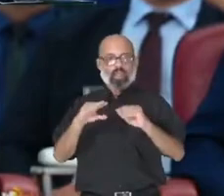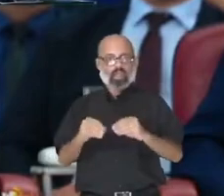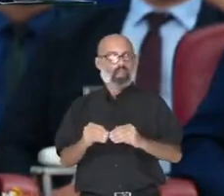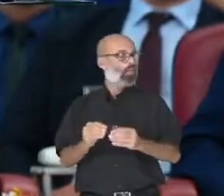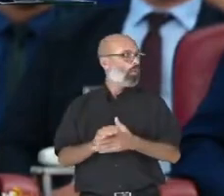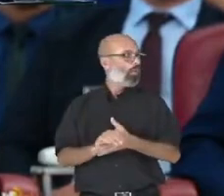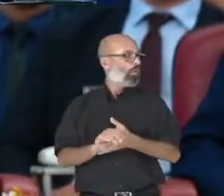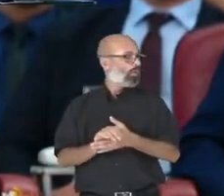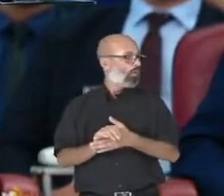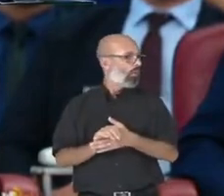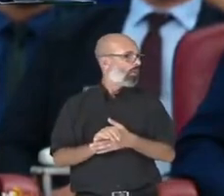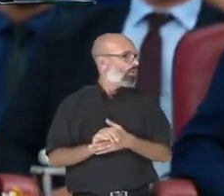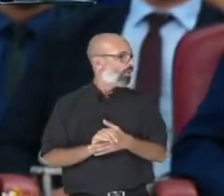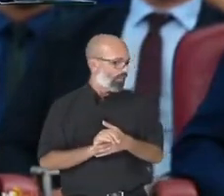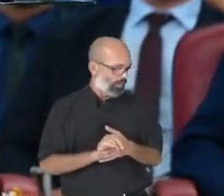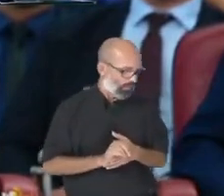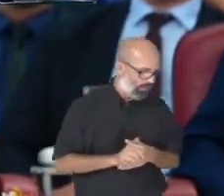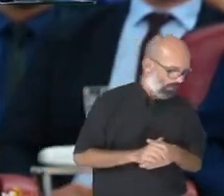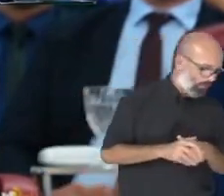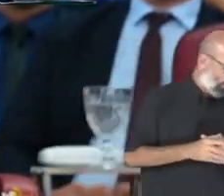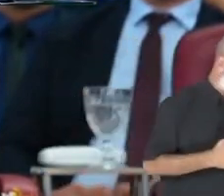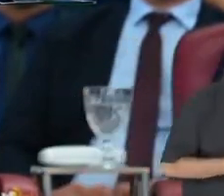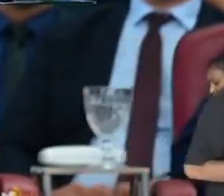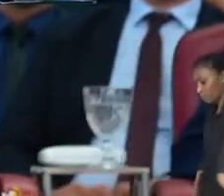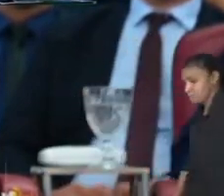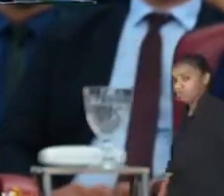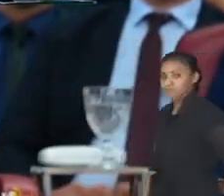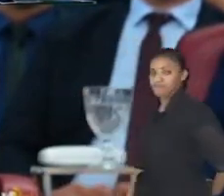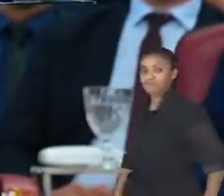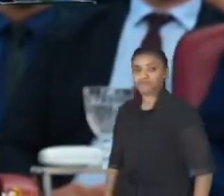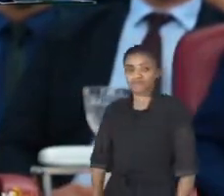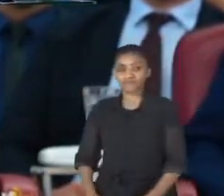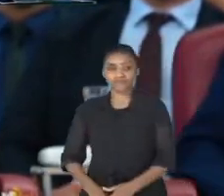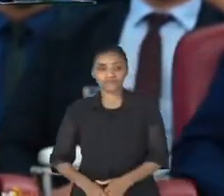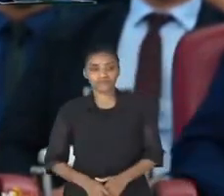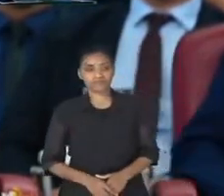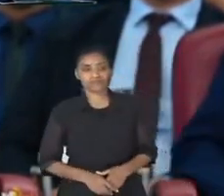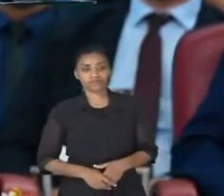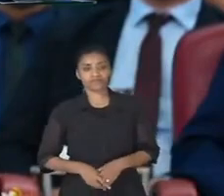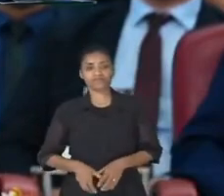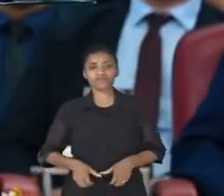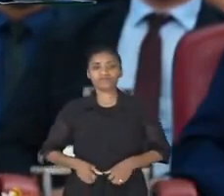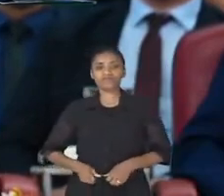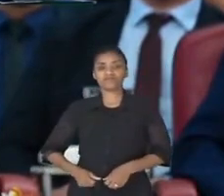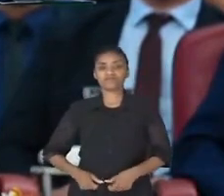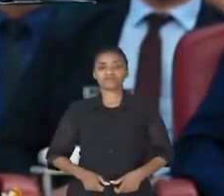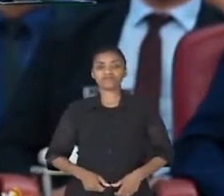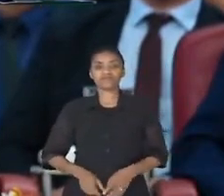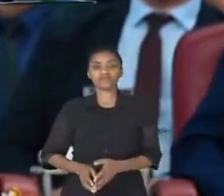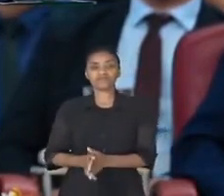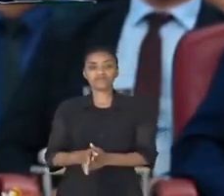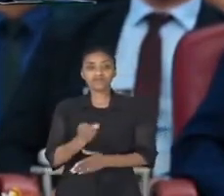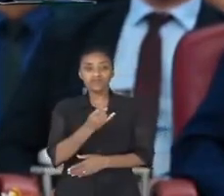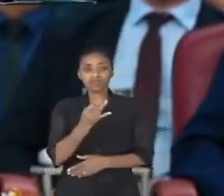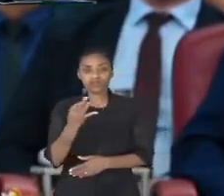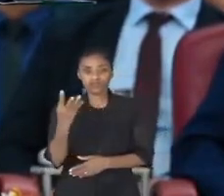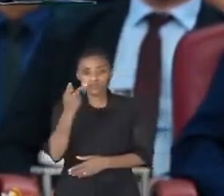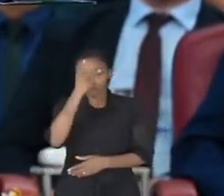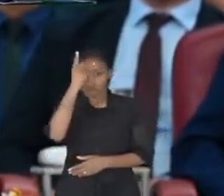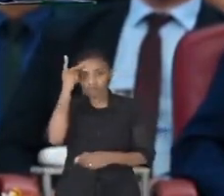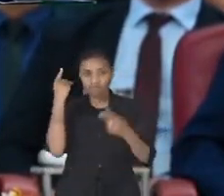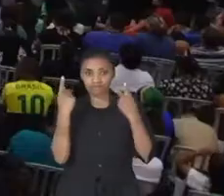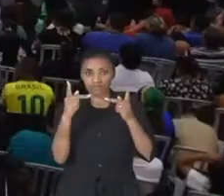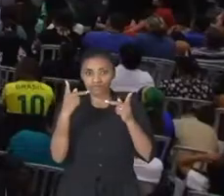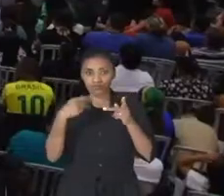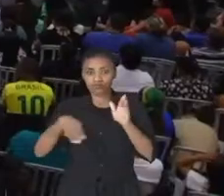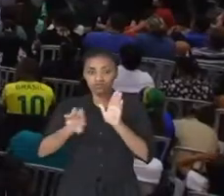mulheres que têm talentos incríveis. Porque homens vêm e vão. Quantos já passaram por essa tribuna aqui? Quantos já